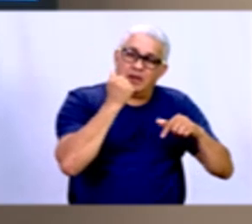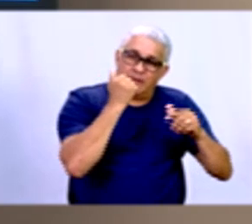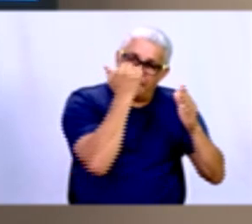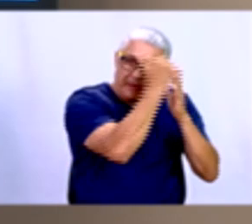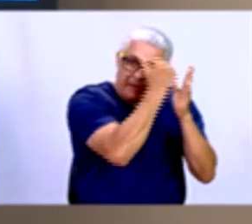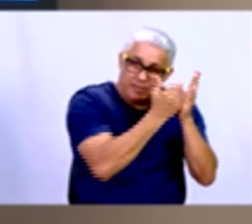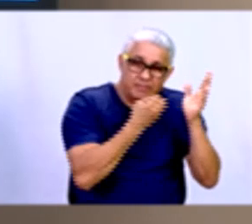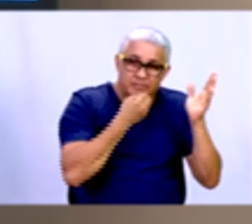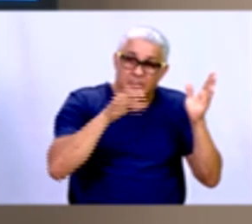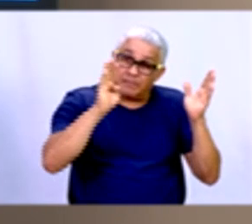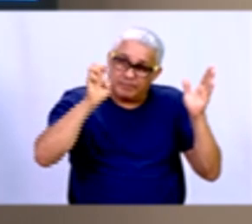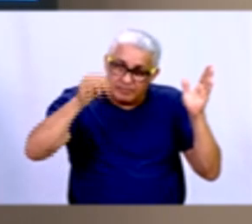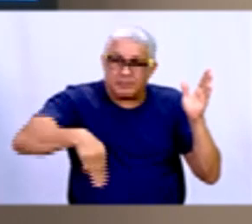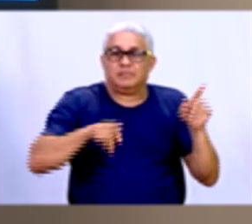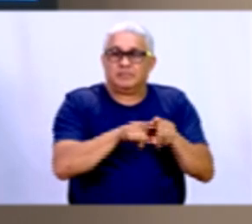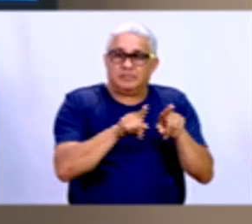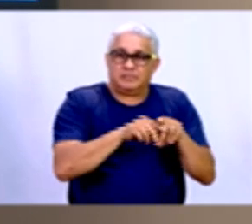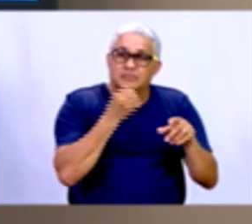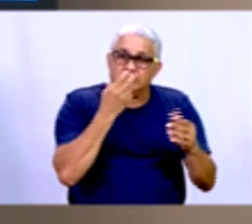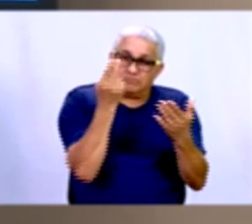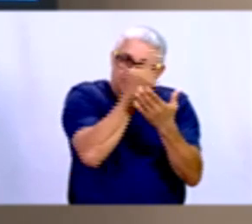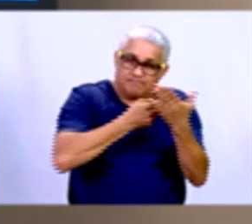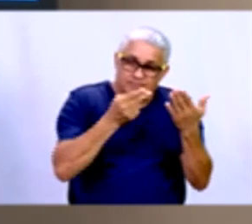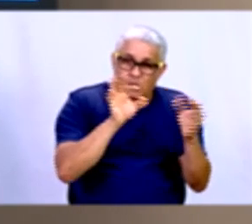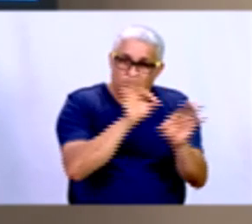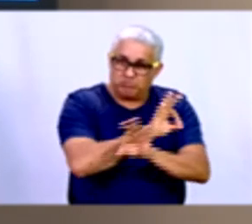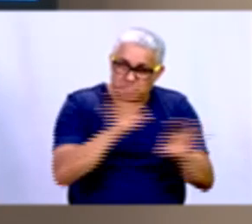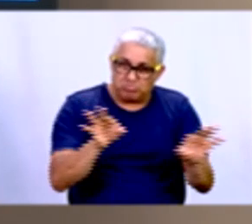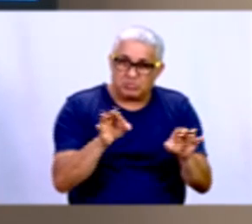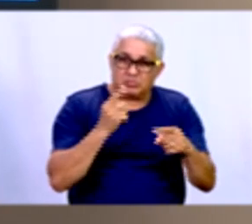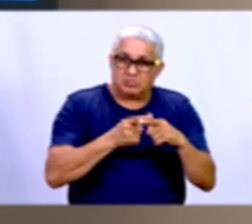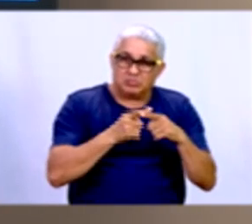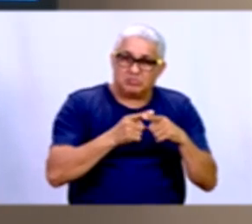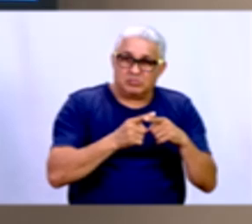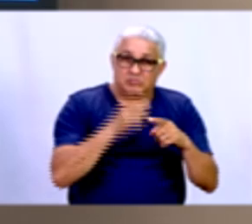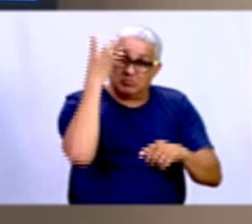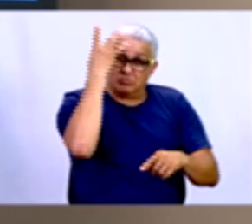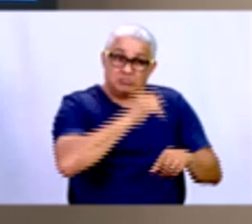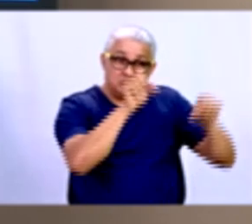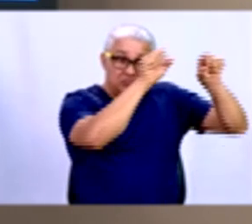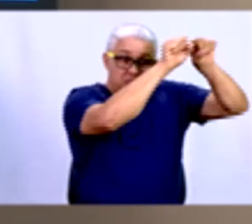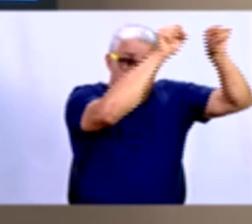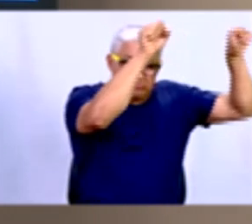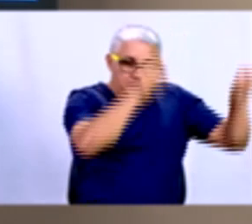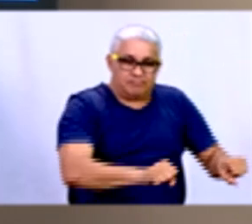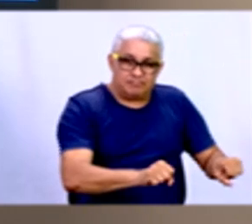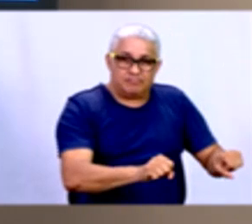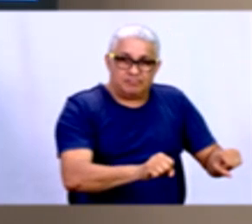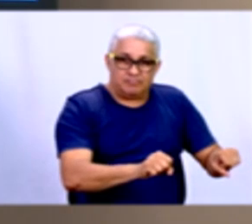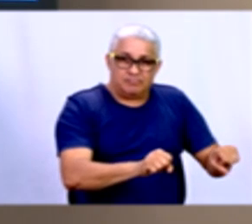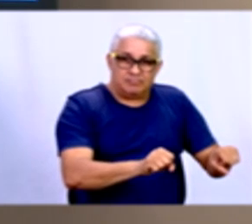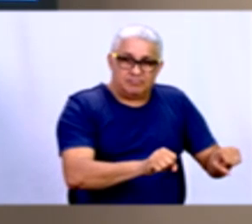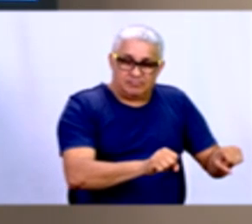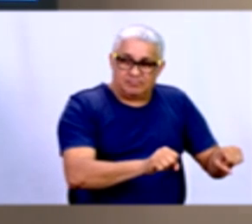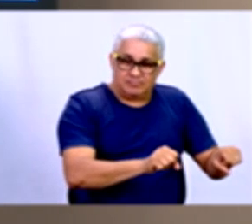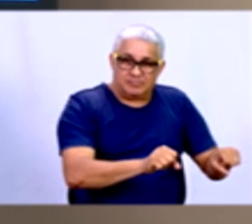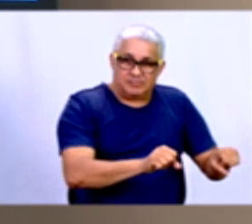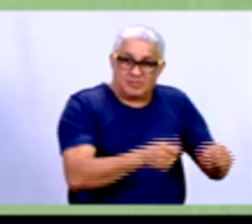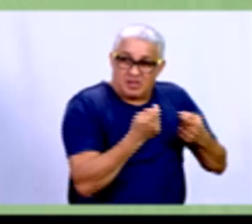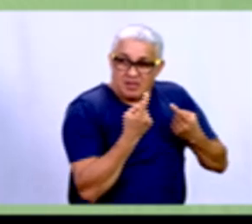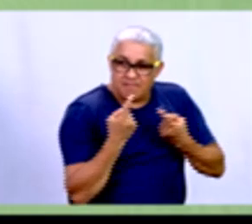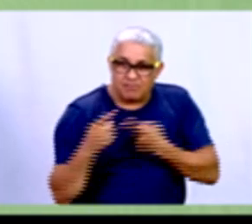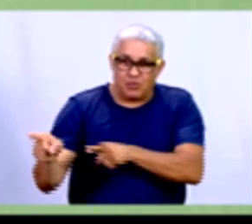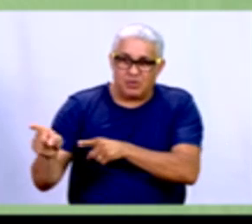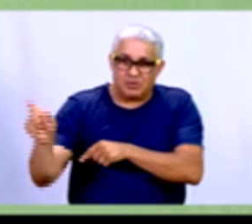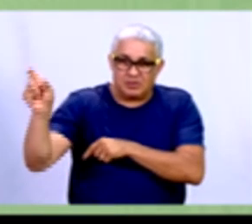que saiba fazer um bom design gráfico. Por quê? Porque a cara do sistema influencia muito no uso que ele vai ter,